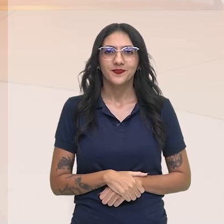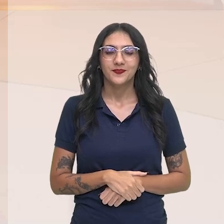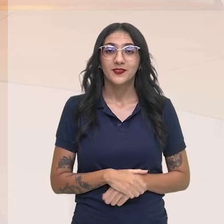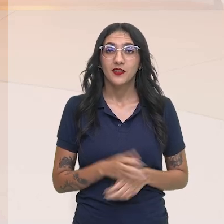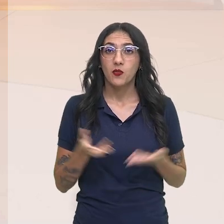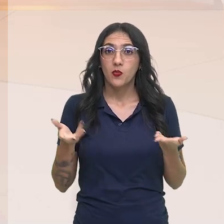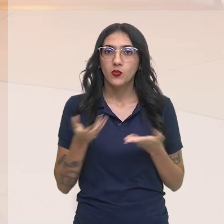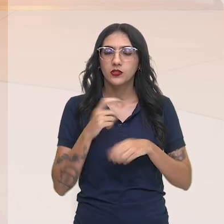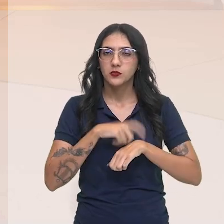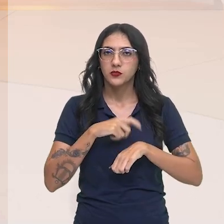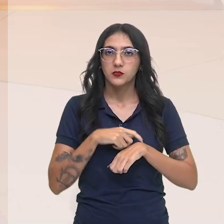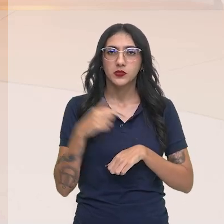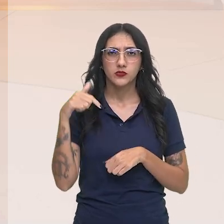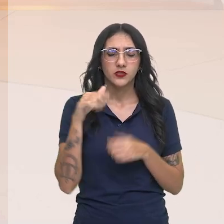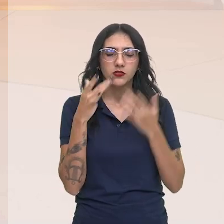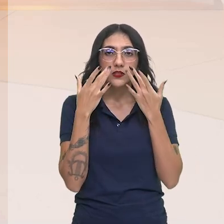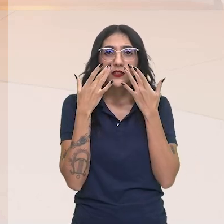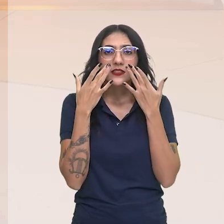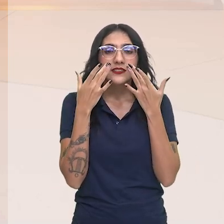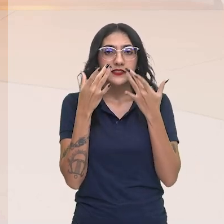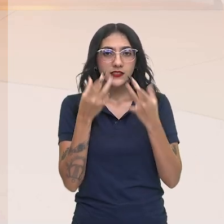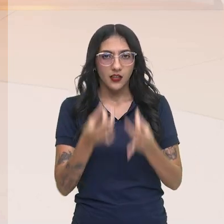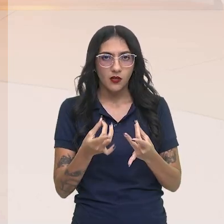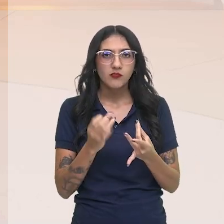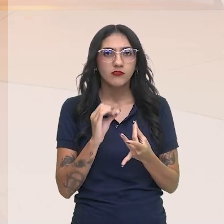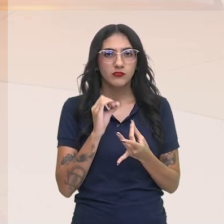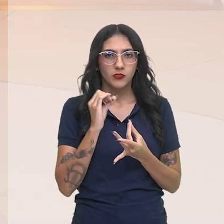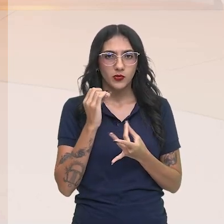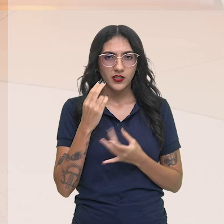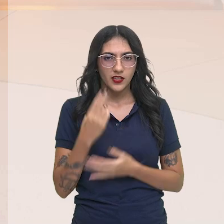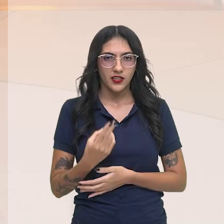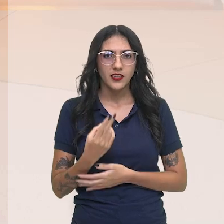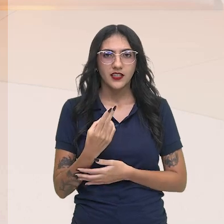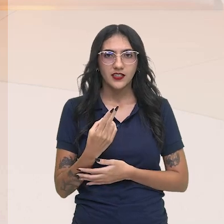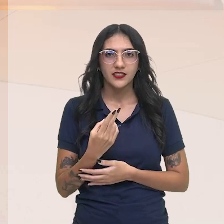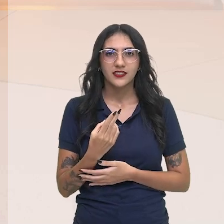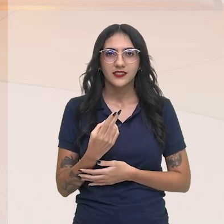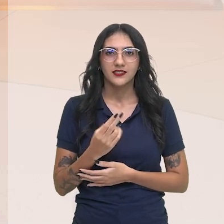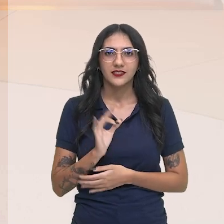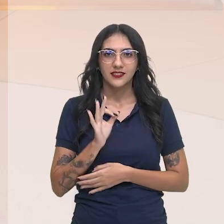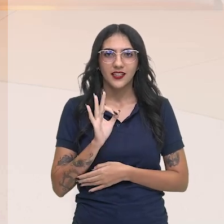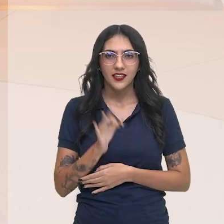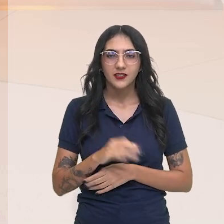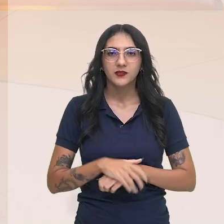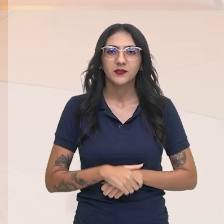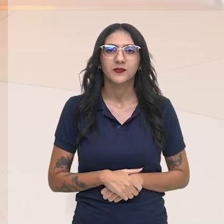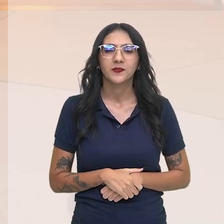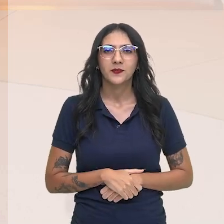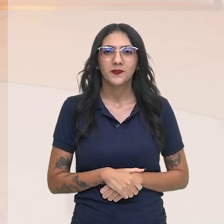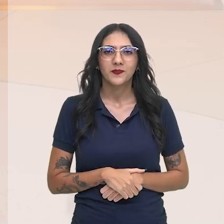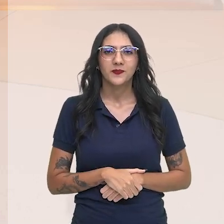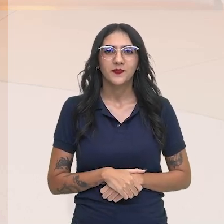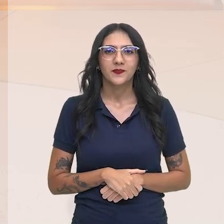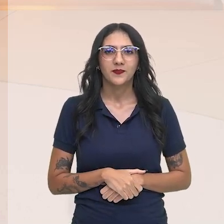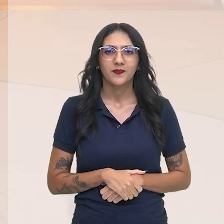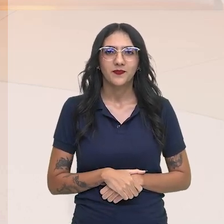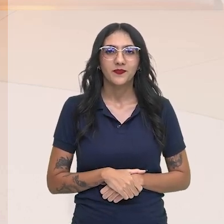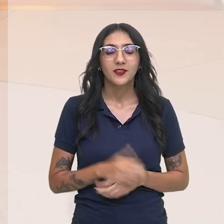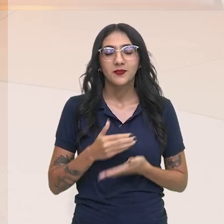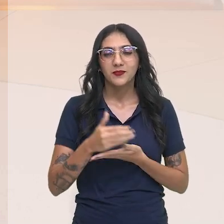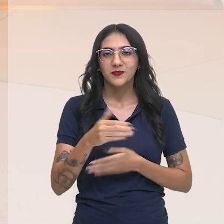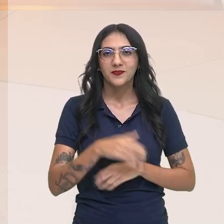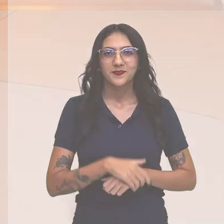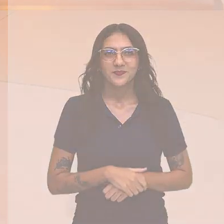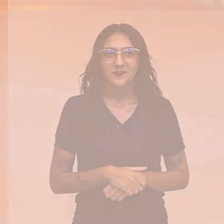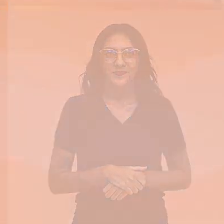Hoje é o momento de prestar bastante atenção, tirar as dúvidas no momento em um outro momento, né? E vamos à nossa